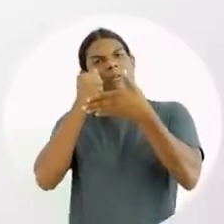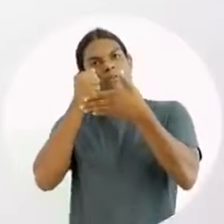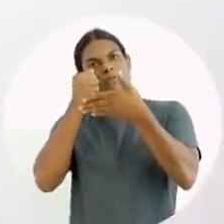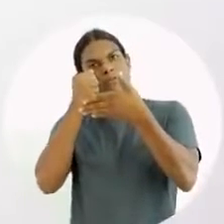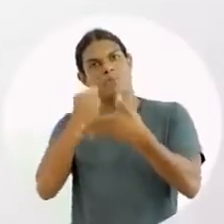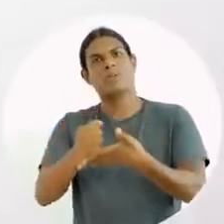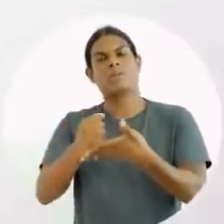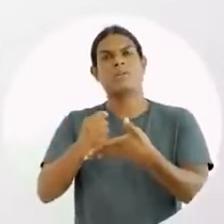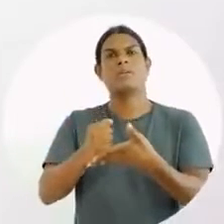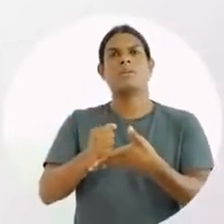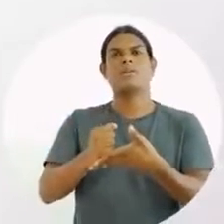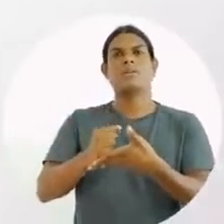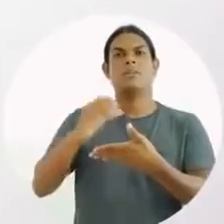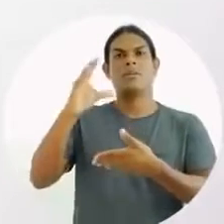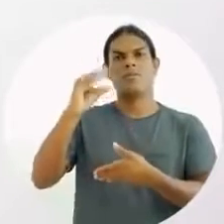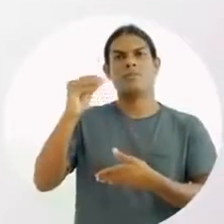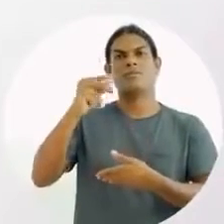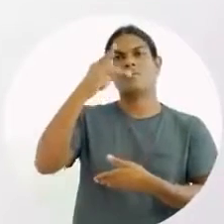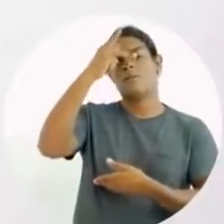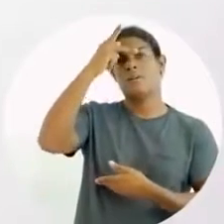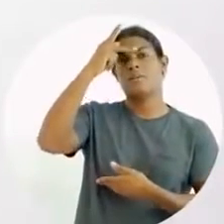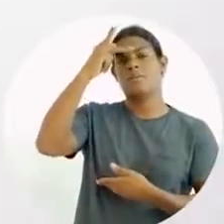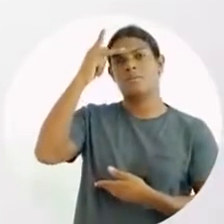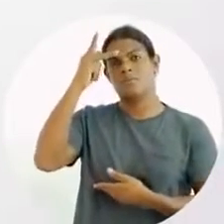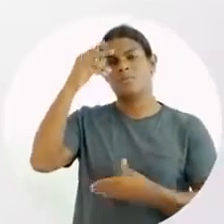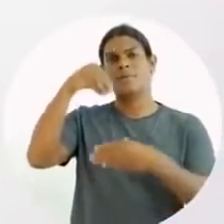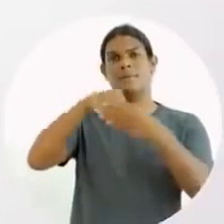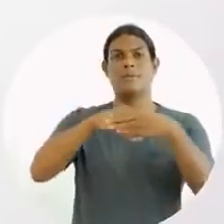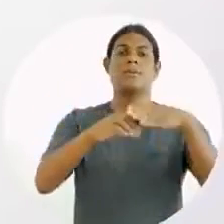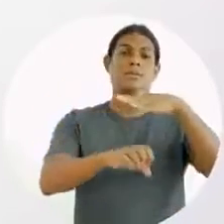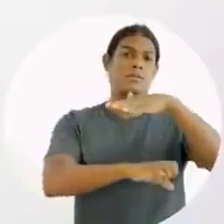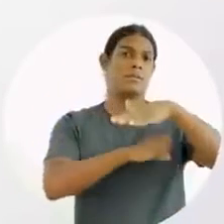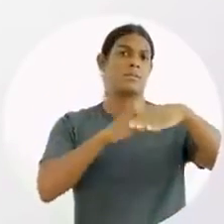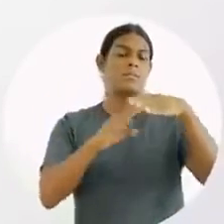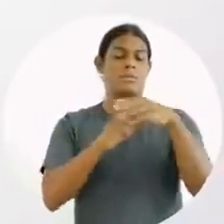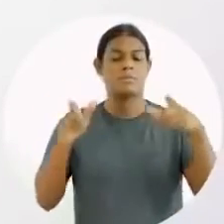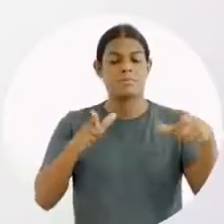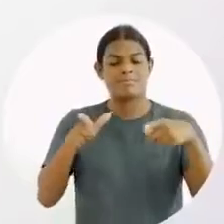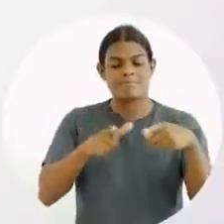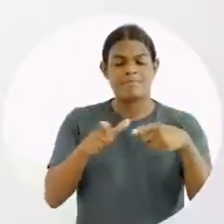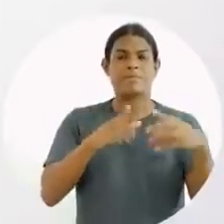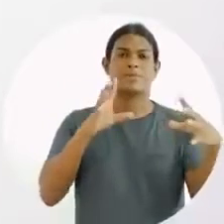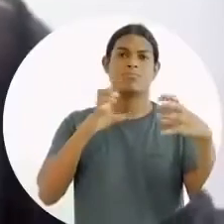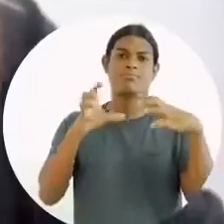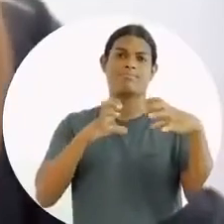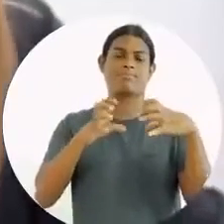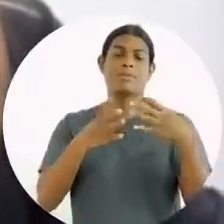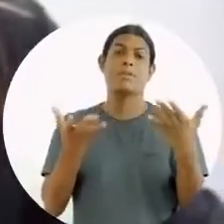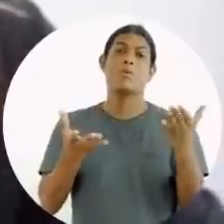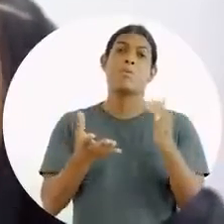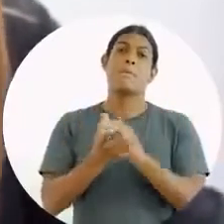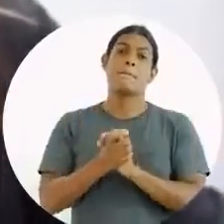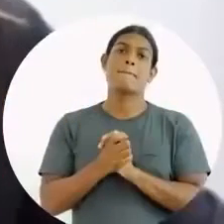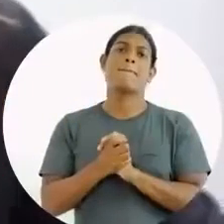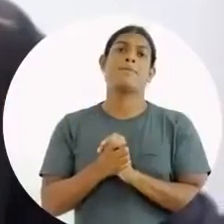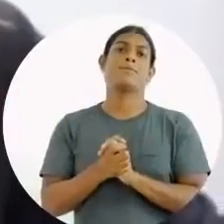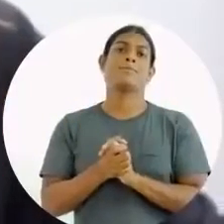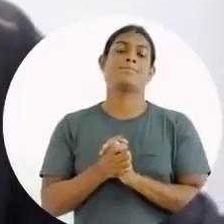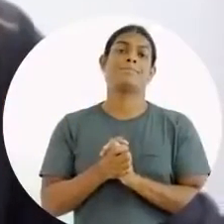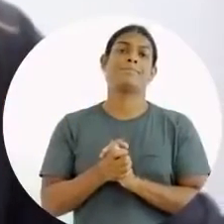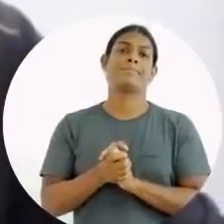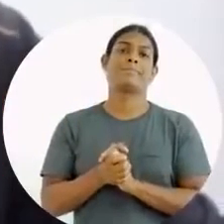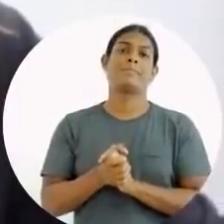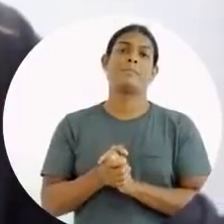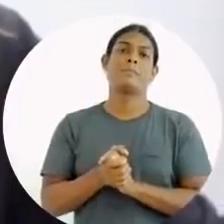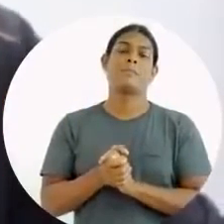subordinados para esse tipo de situação, para assim minimizar os conflitos. Bom, pessoal, com isso,